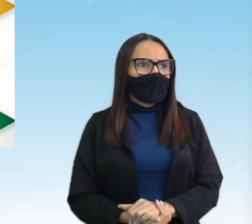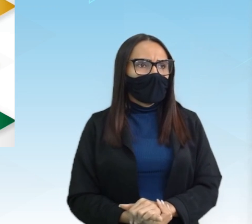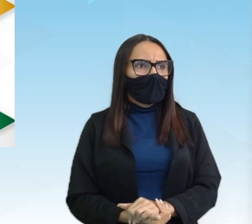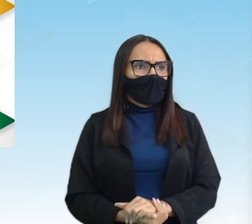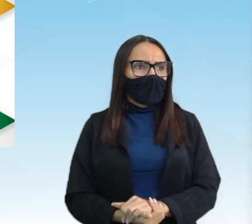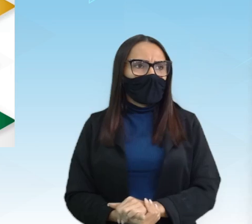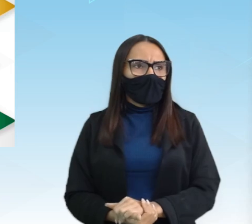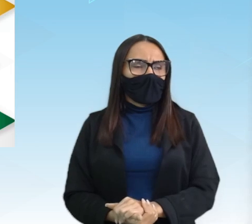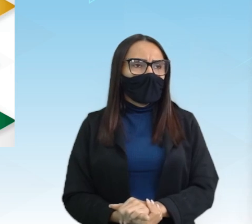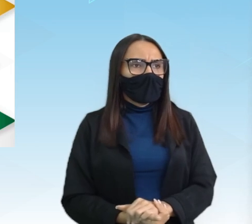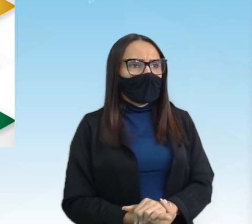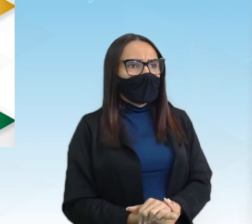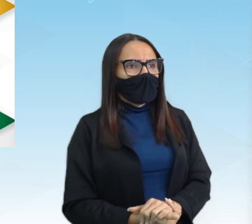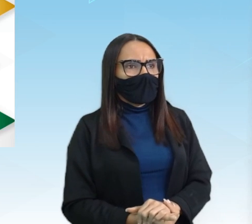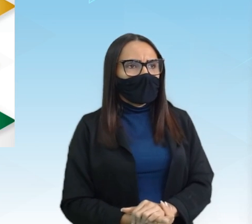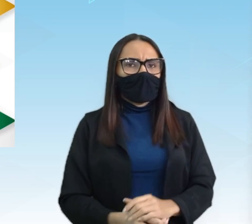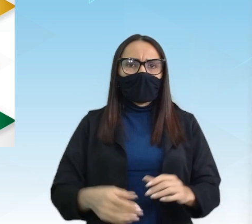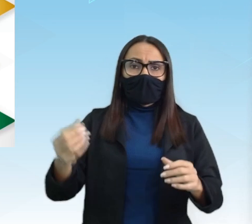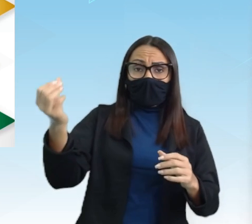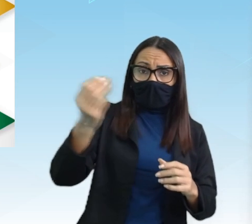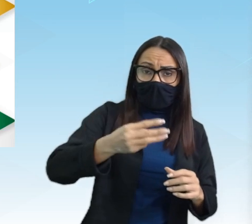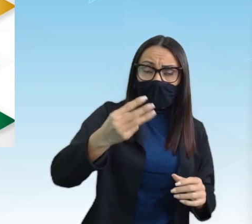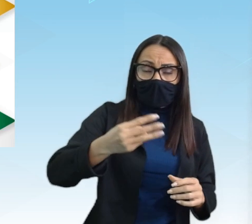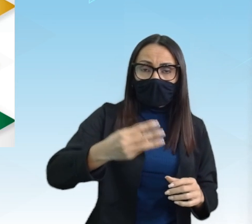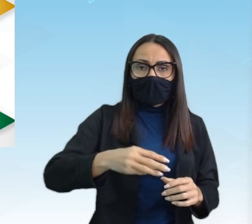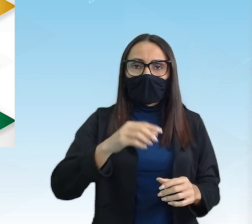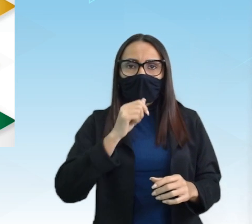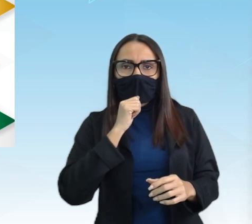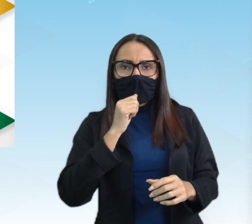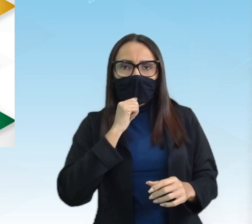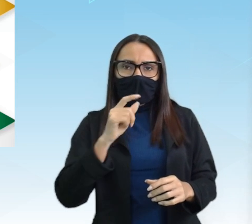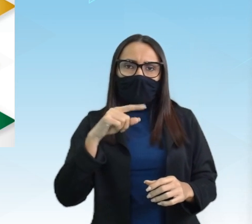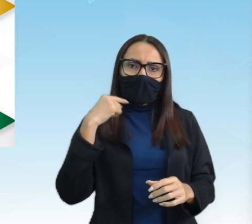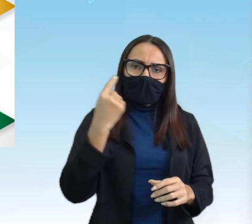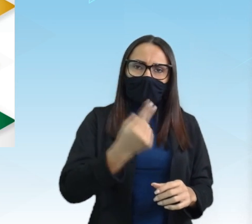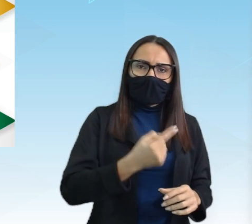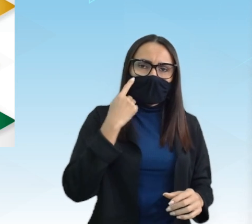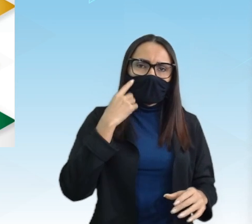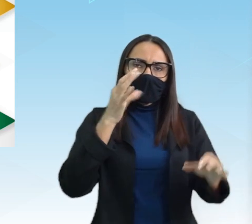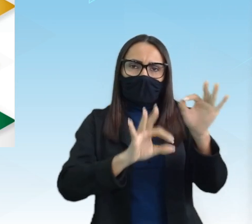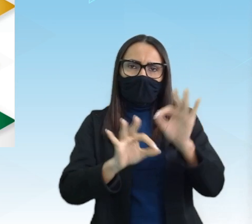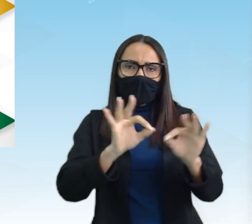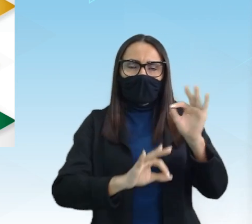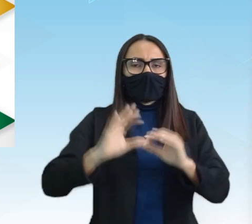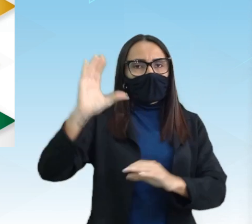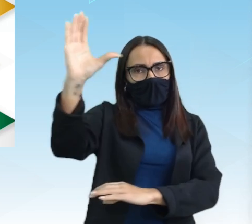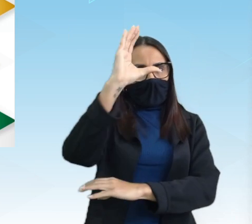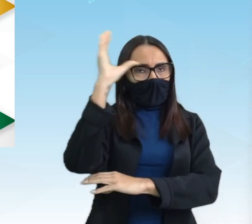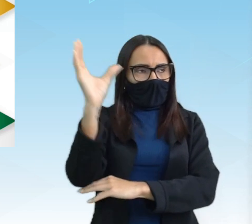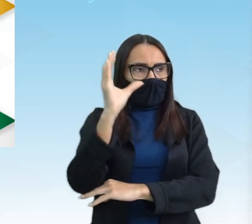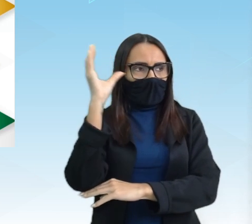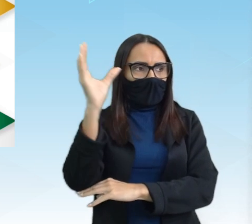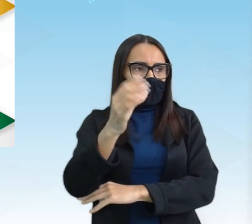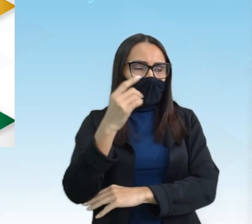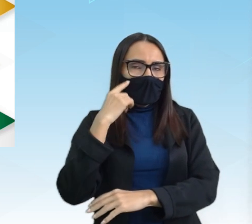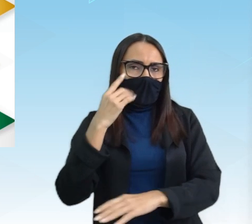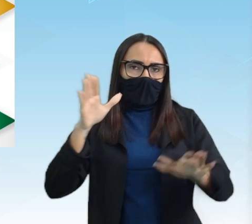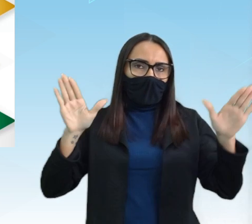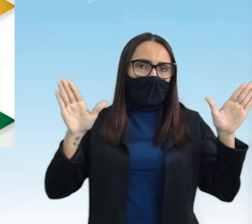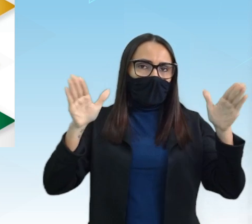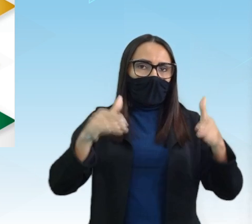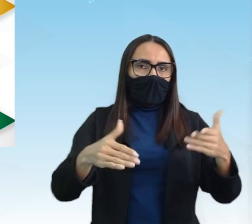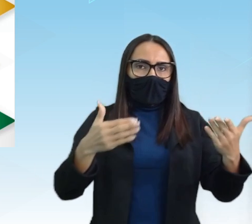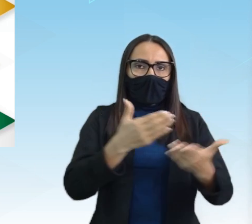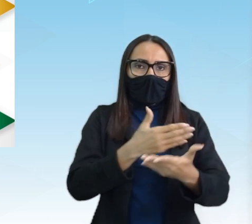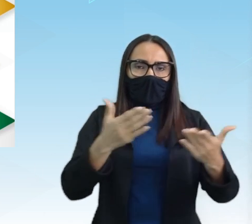bom? E ainda uma terceira questão, que será a nossa configuração climática, que é determinante